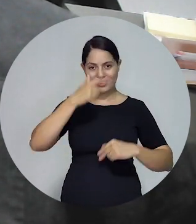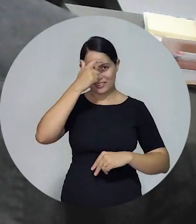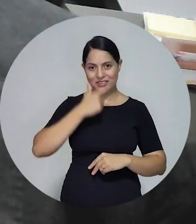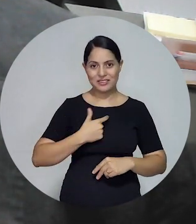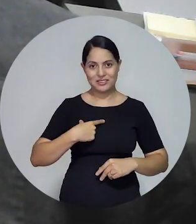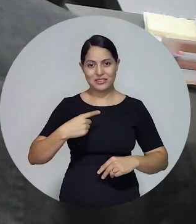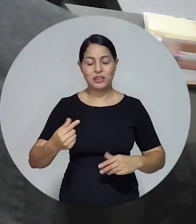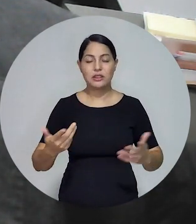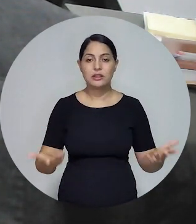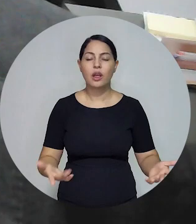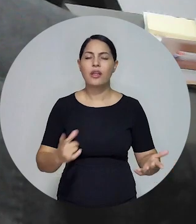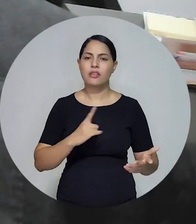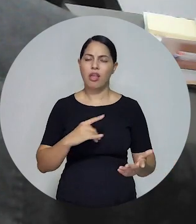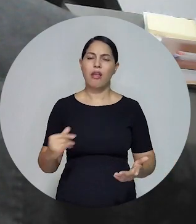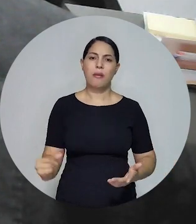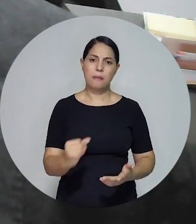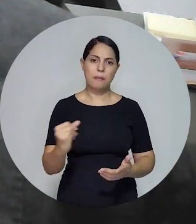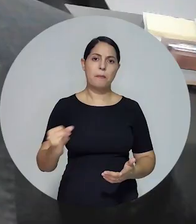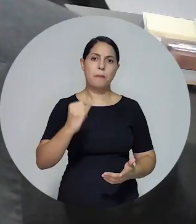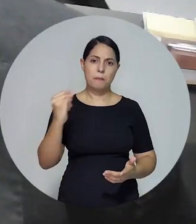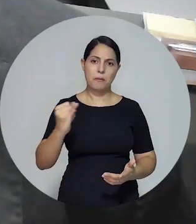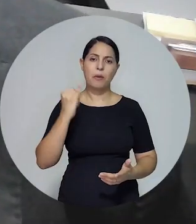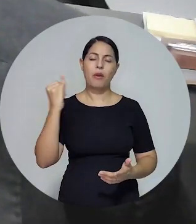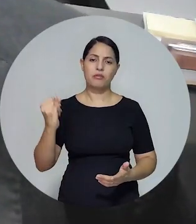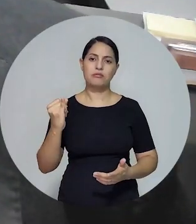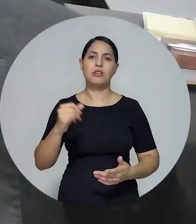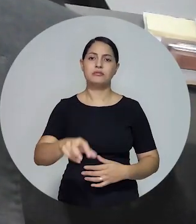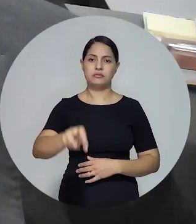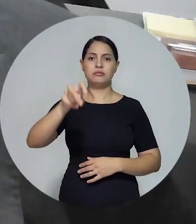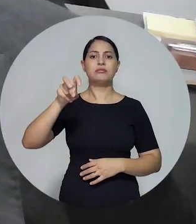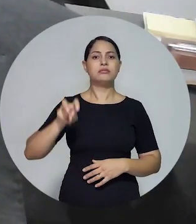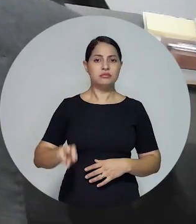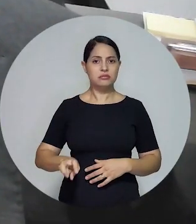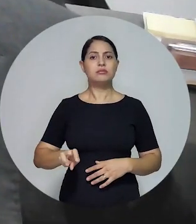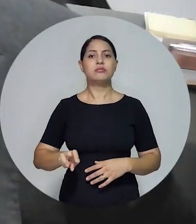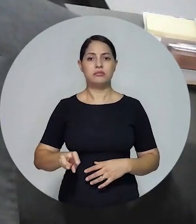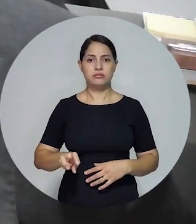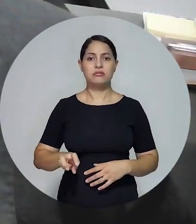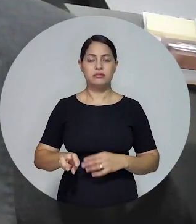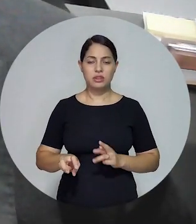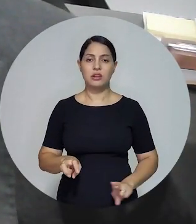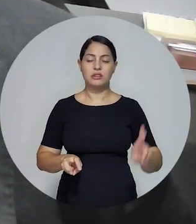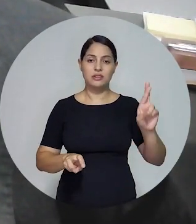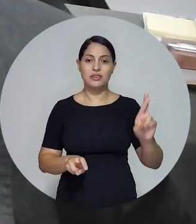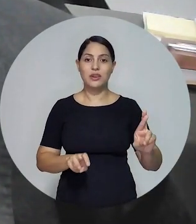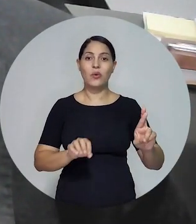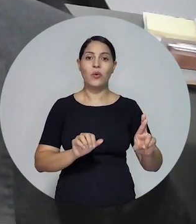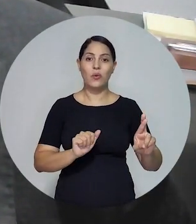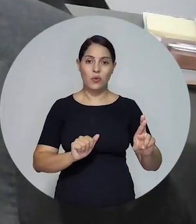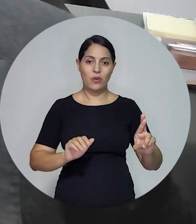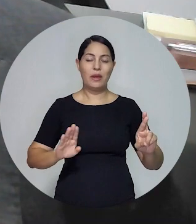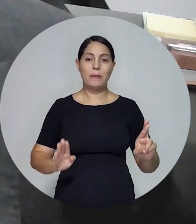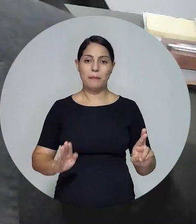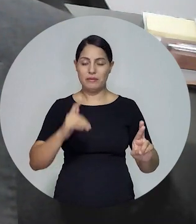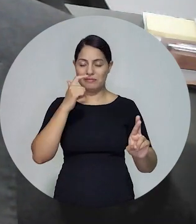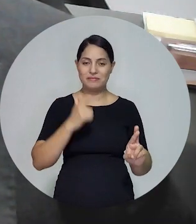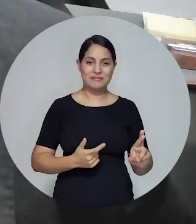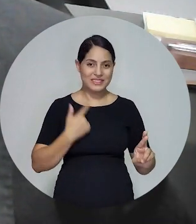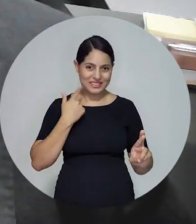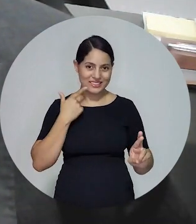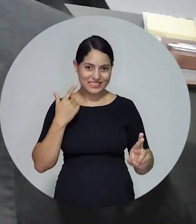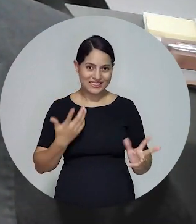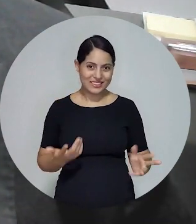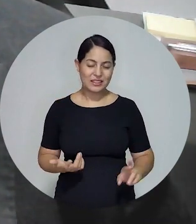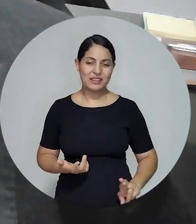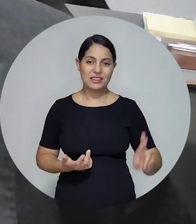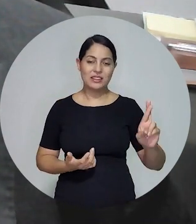meus pares nessa missão que me foi confiada. Reputo de suma importância esse posto ser ocupado pela representação